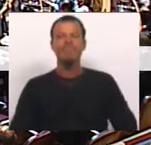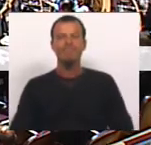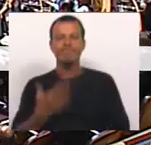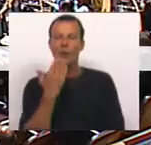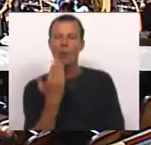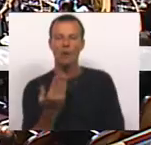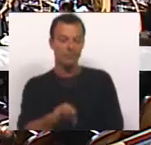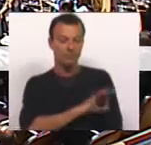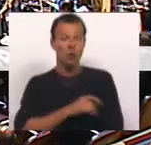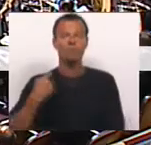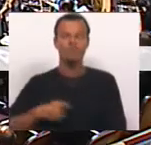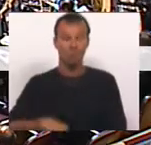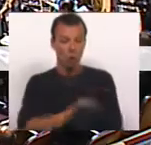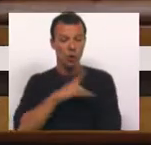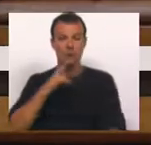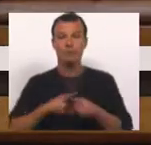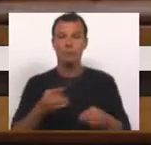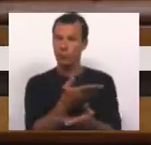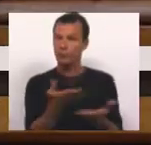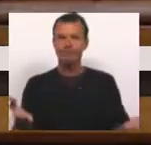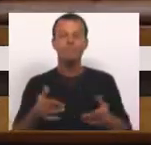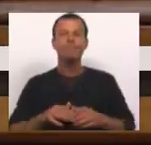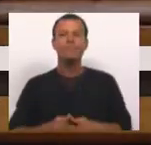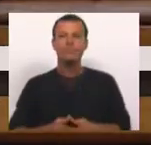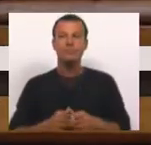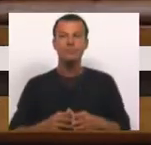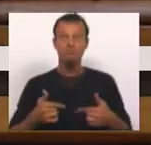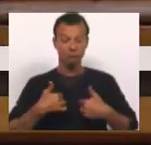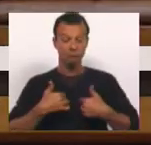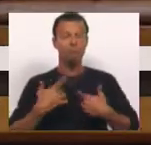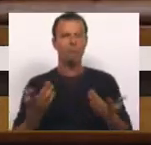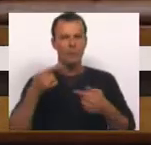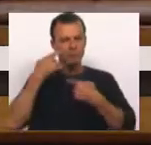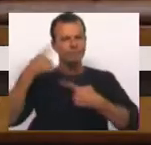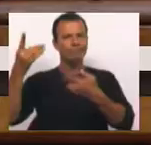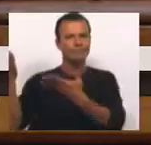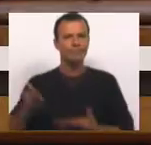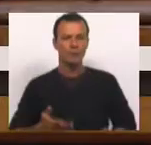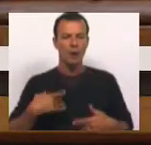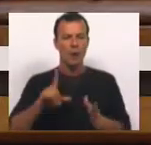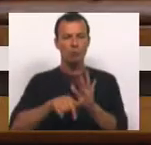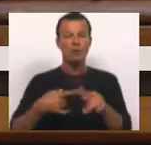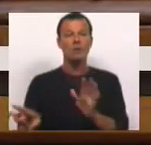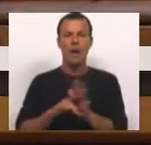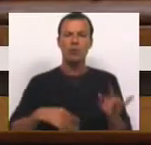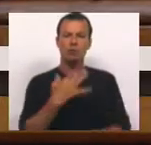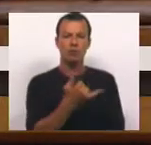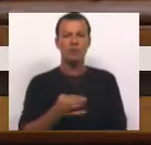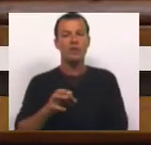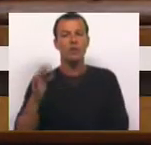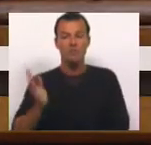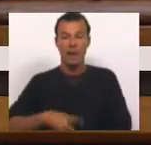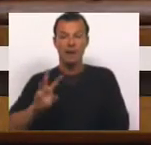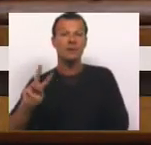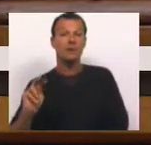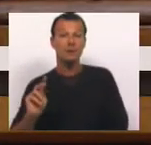Muito obrigada, Sr. Presidente. Senhoras e senhores deputados, compete-me apresentar o projeto de lei número 838/13, da autoria